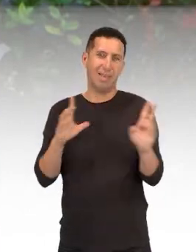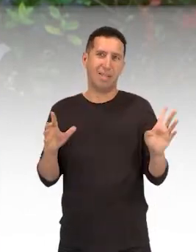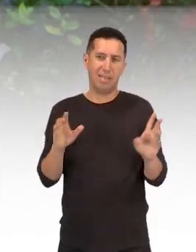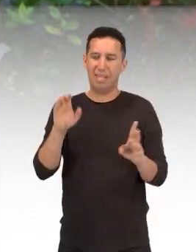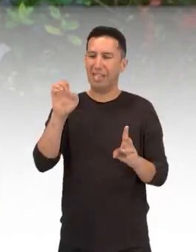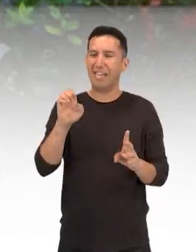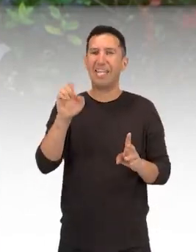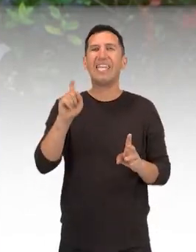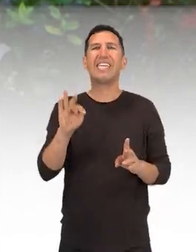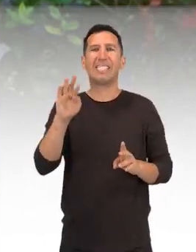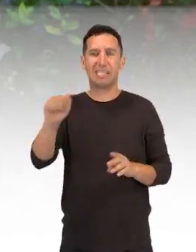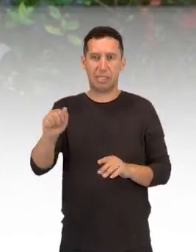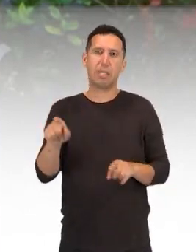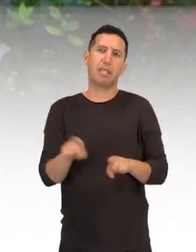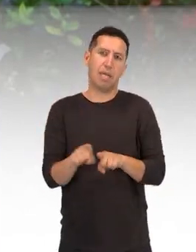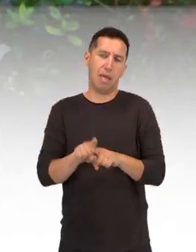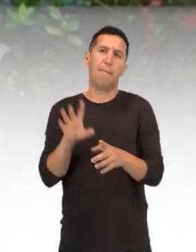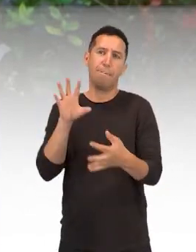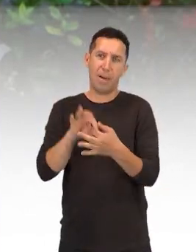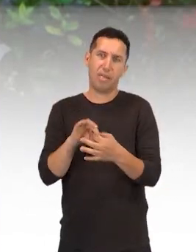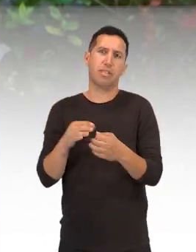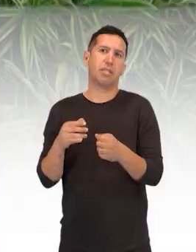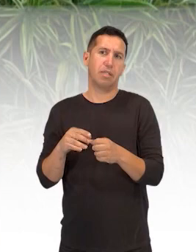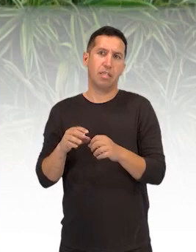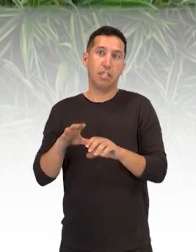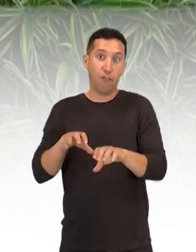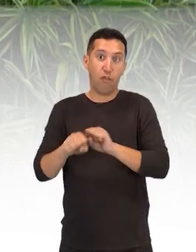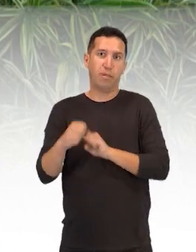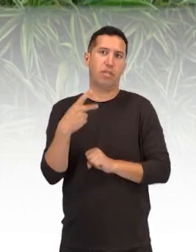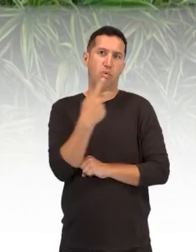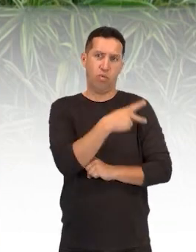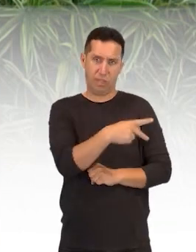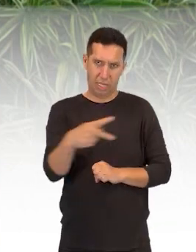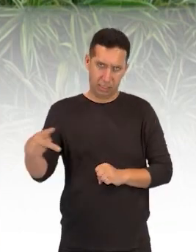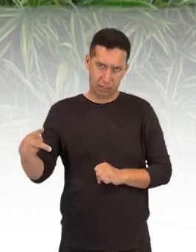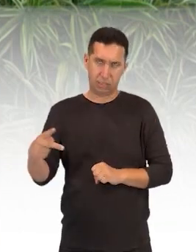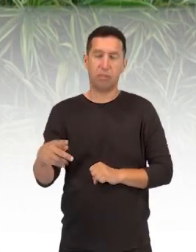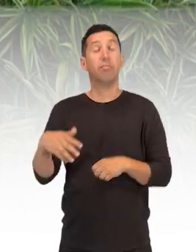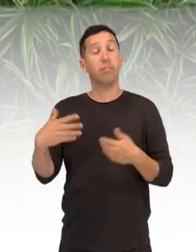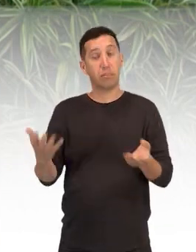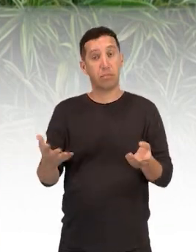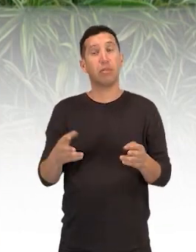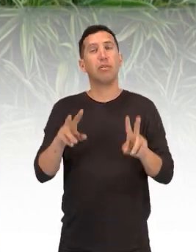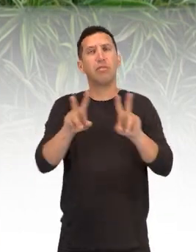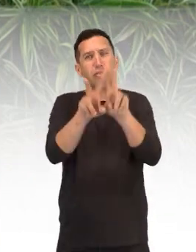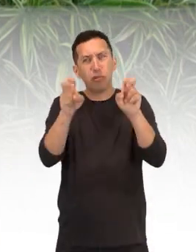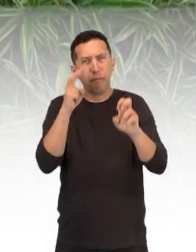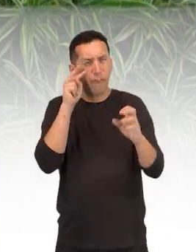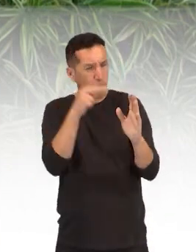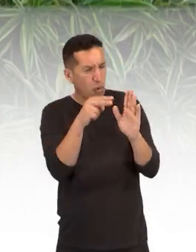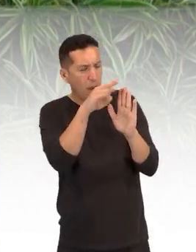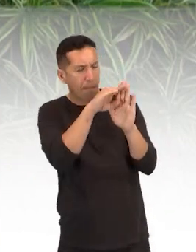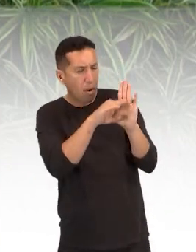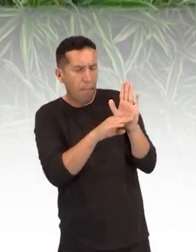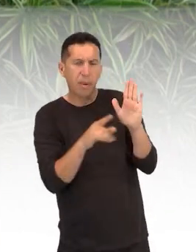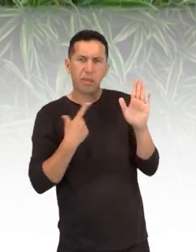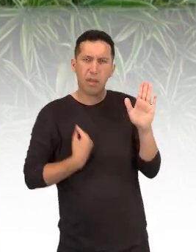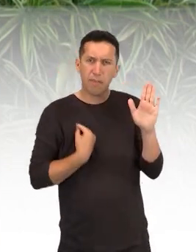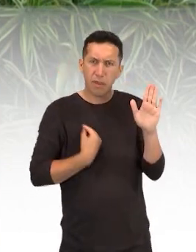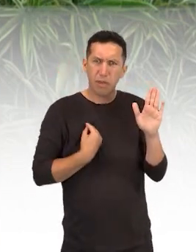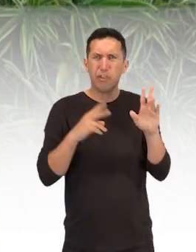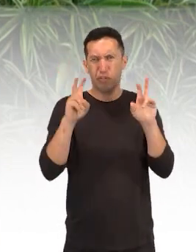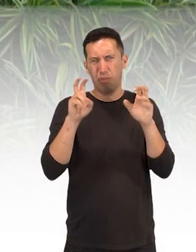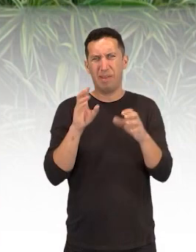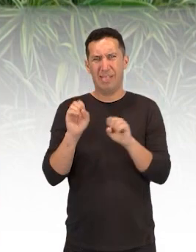extracurriculares necessárias à formação educacional. Com a União, foi prestado informações dos programas que existem